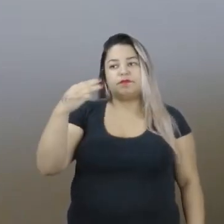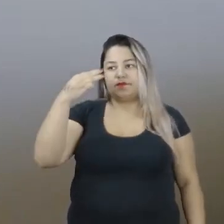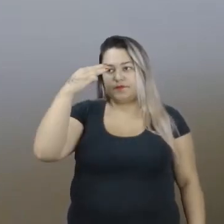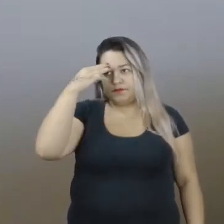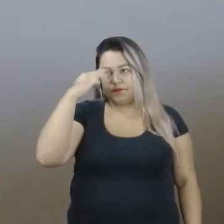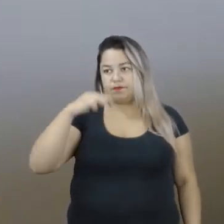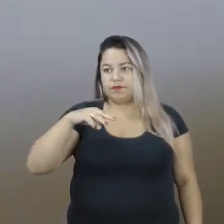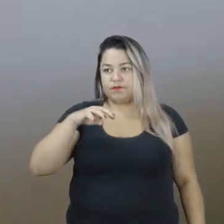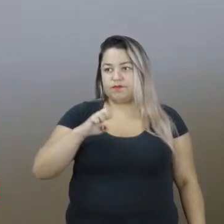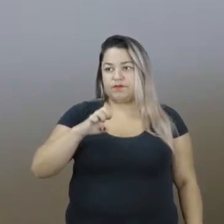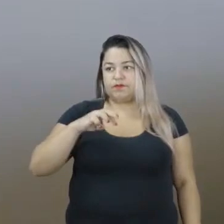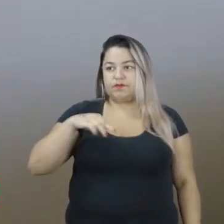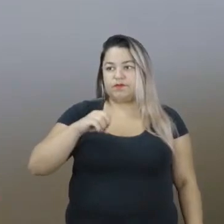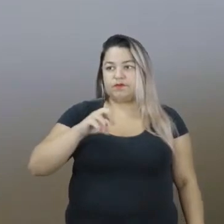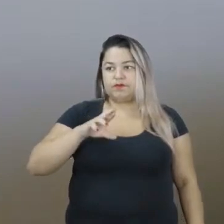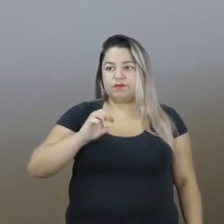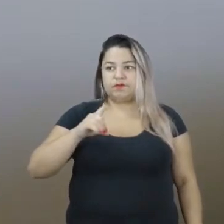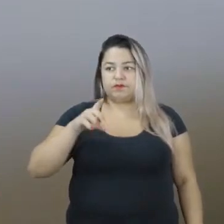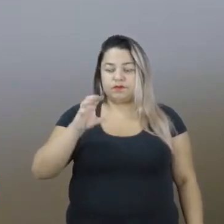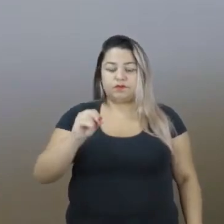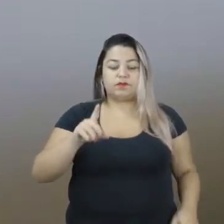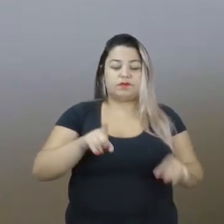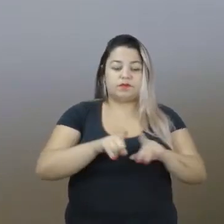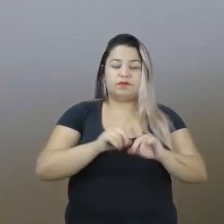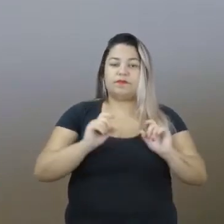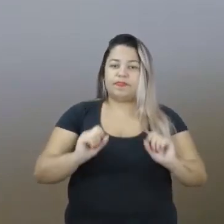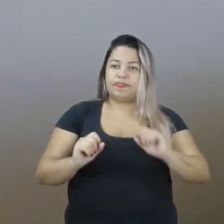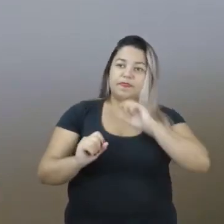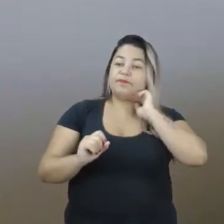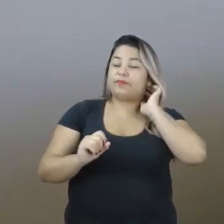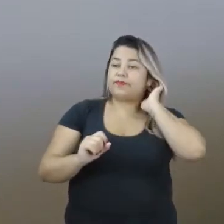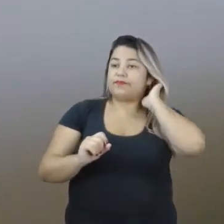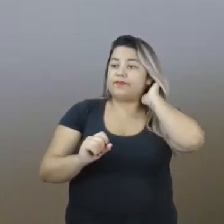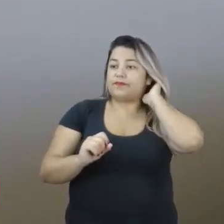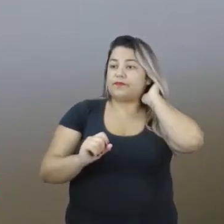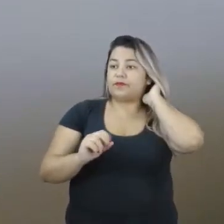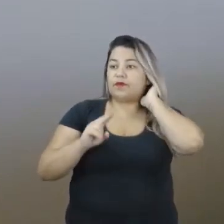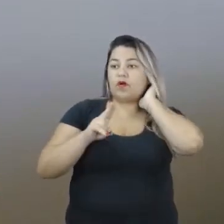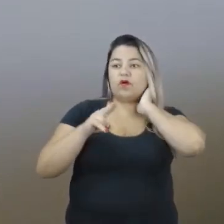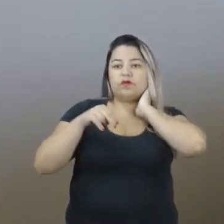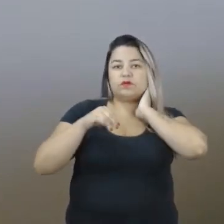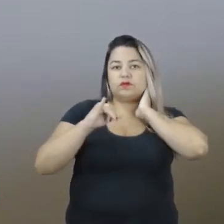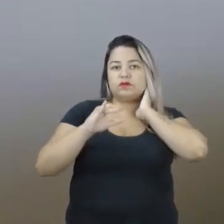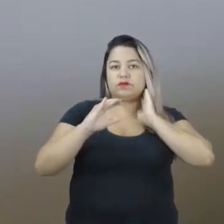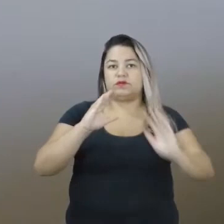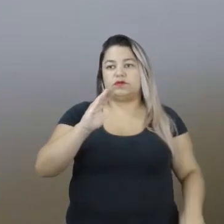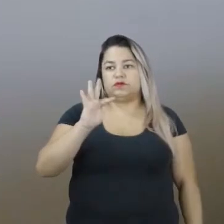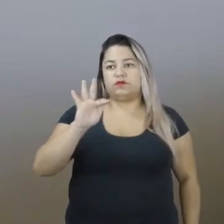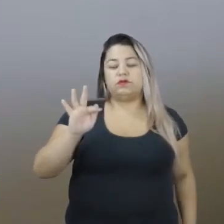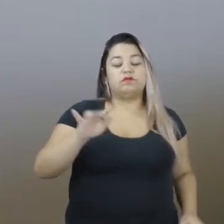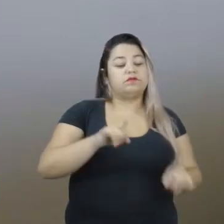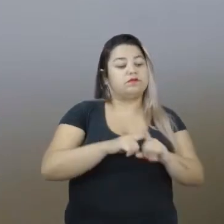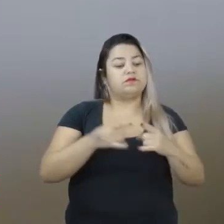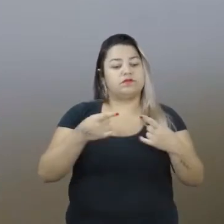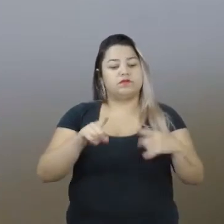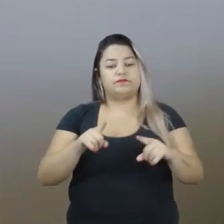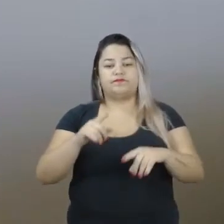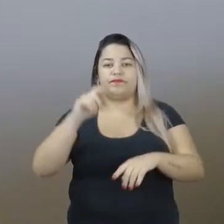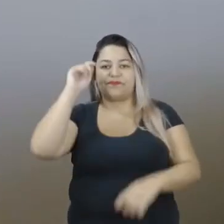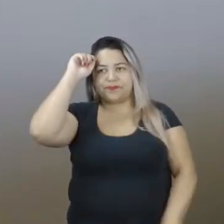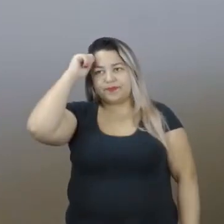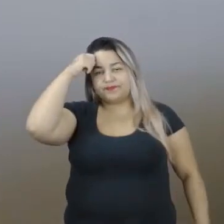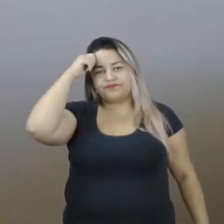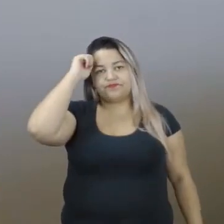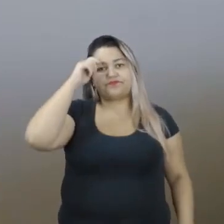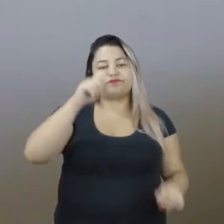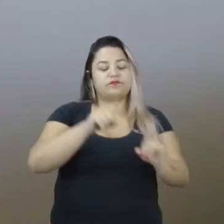que oficializa a intenção do MIR e da Unicef trabalharem juntos para combater racismo e atenuar seus